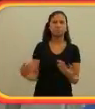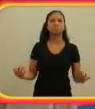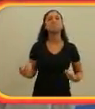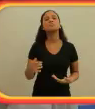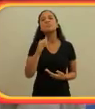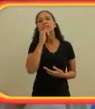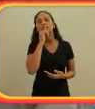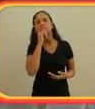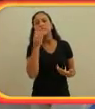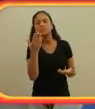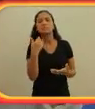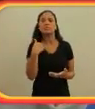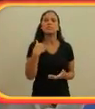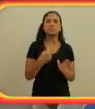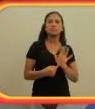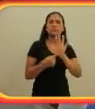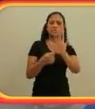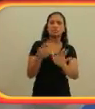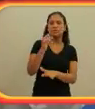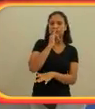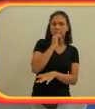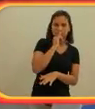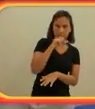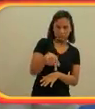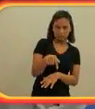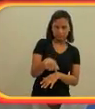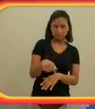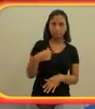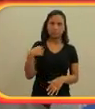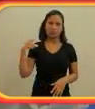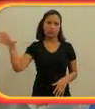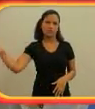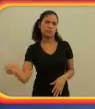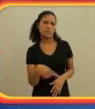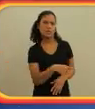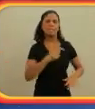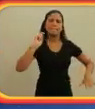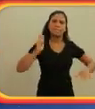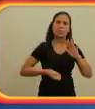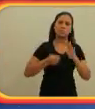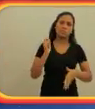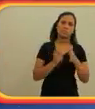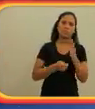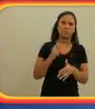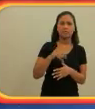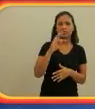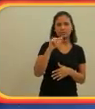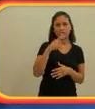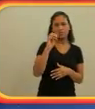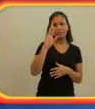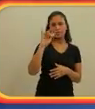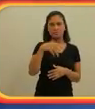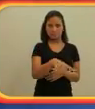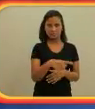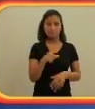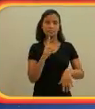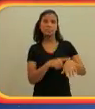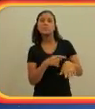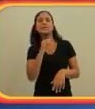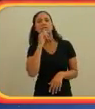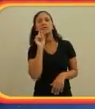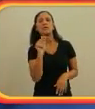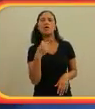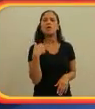altos. Então, a gente começa a trabalhar essa intensidade do som. Por exemplo, eu vou dar um exemplo aqui. Vou pegar aqui o